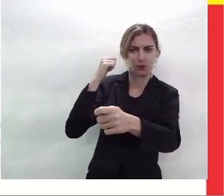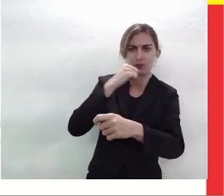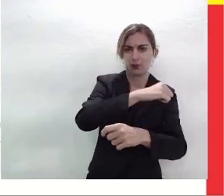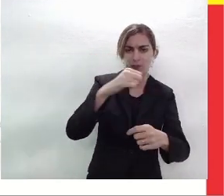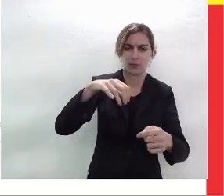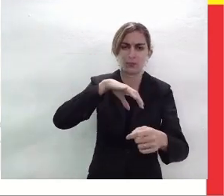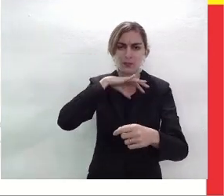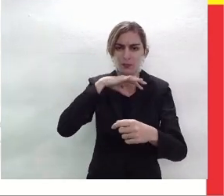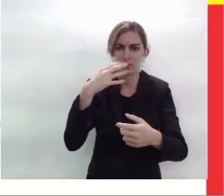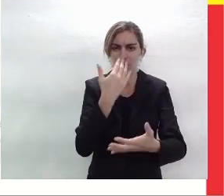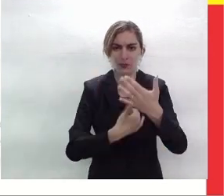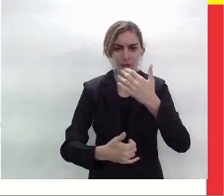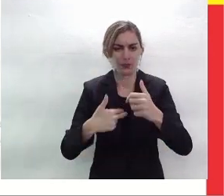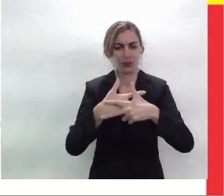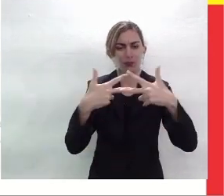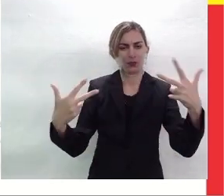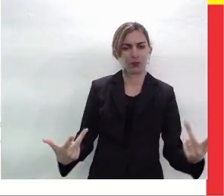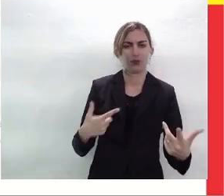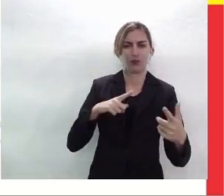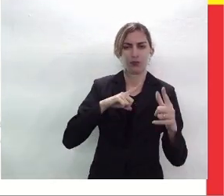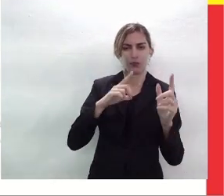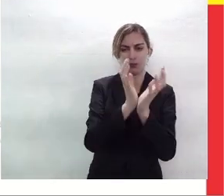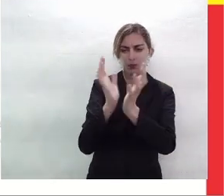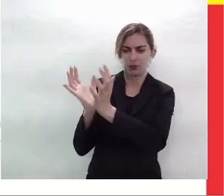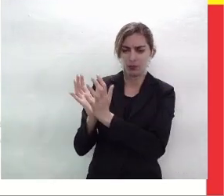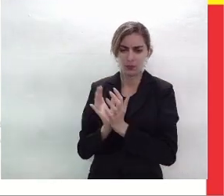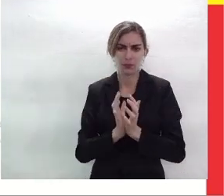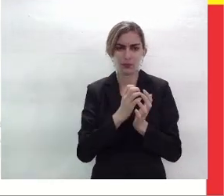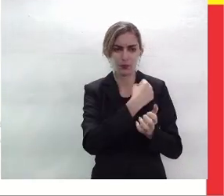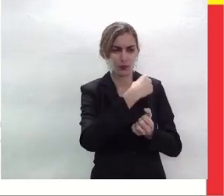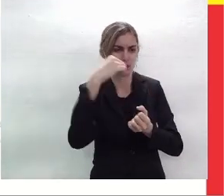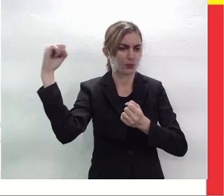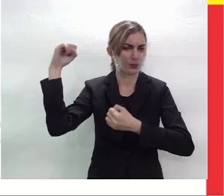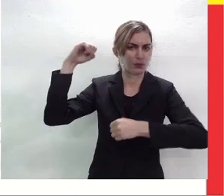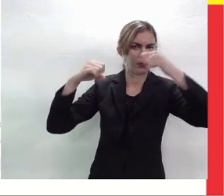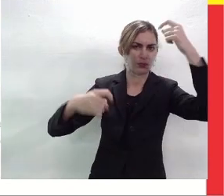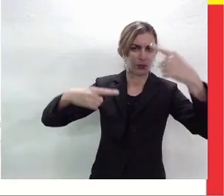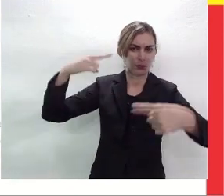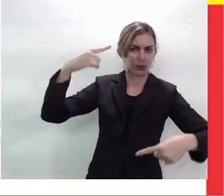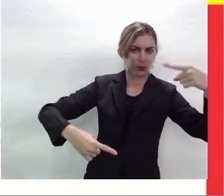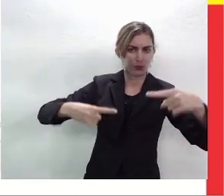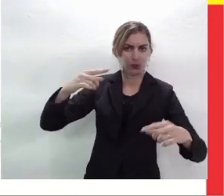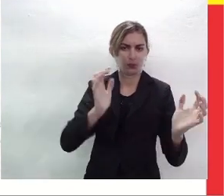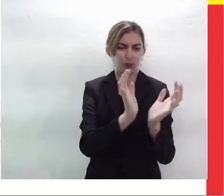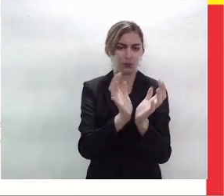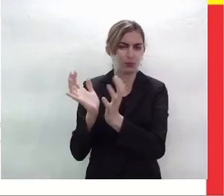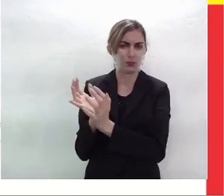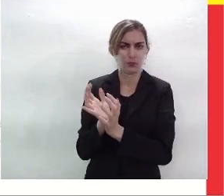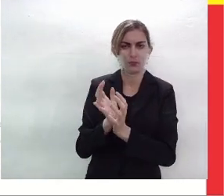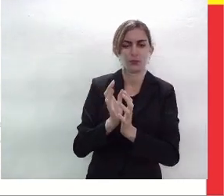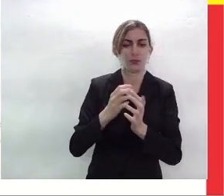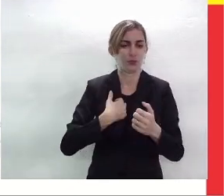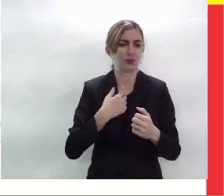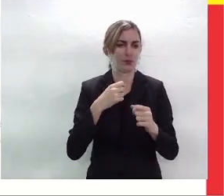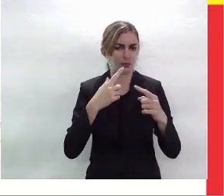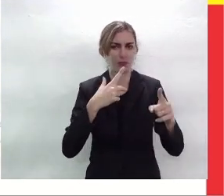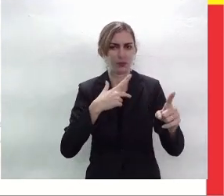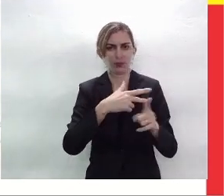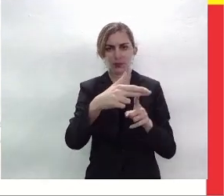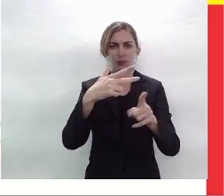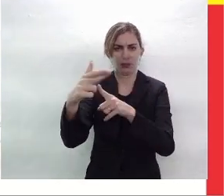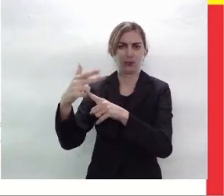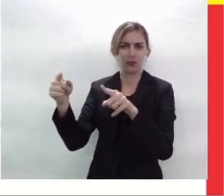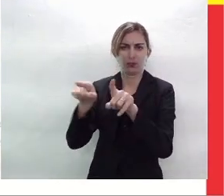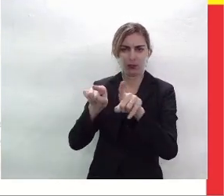os grupos se defendiam, né? Defendendo o seu território, ou até mesmo para poder